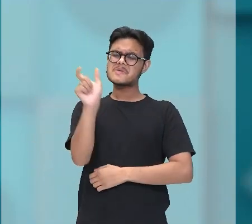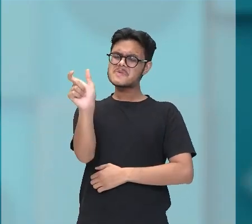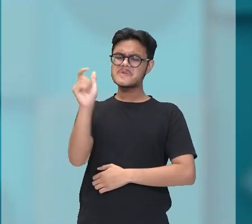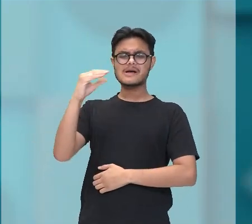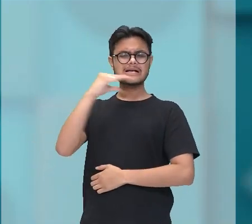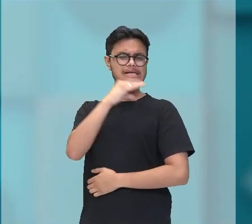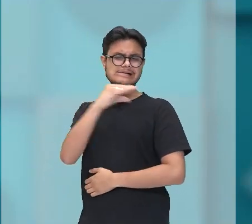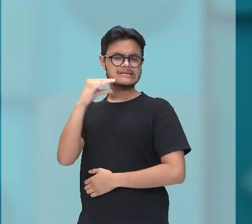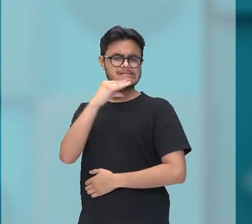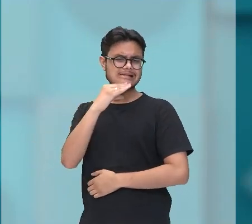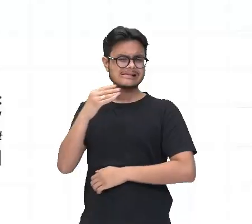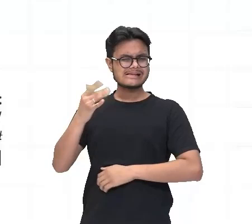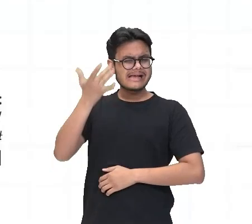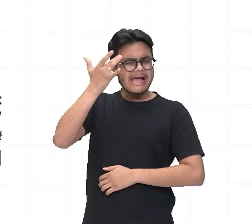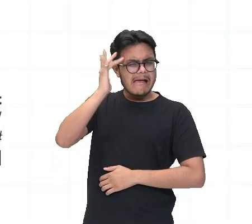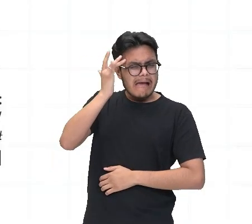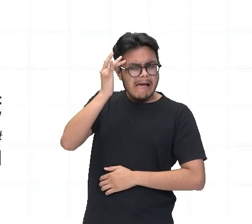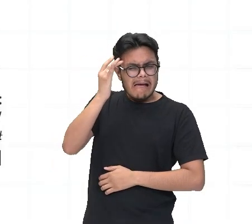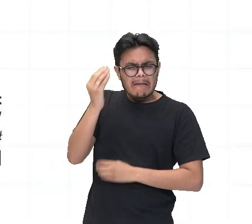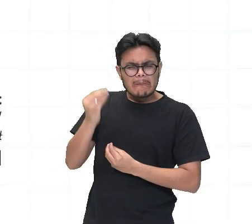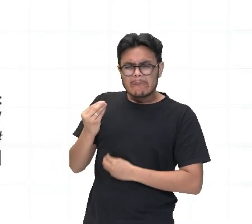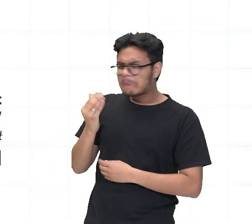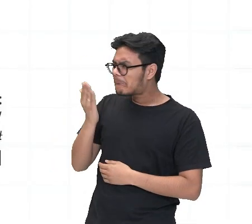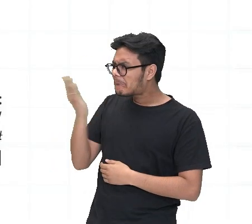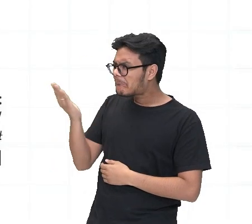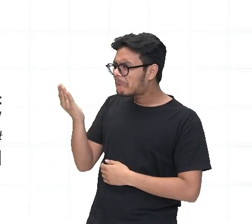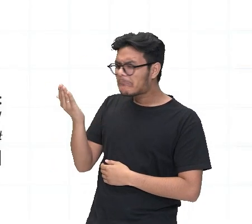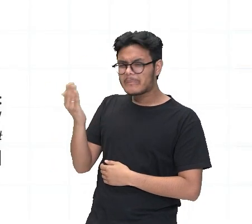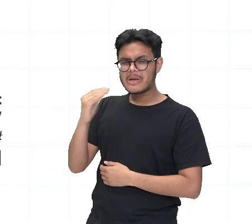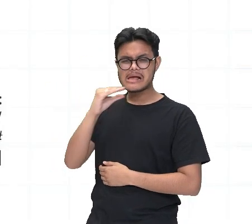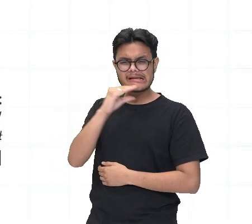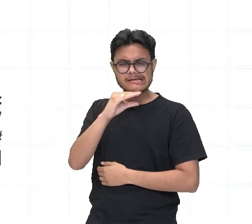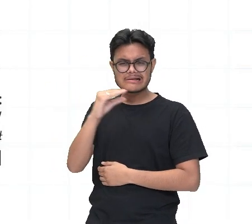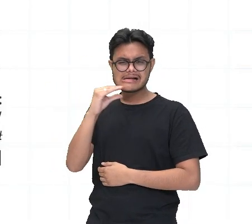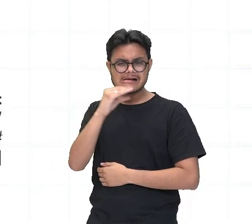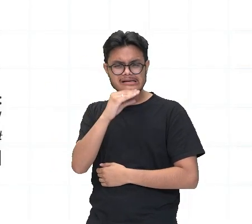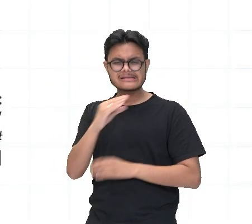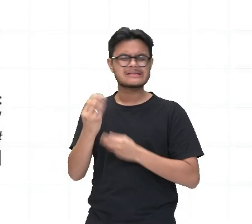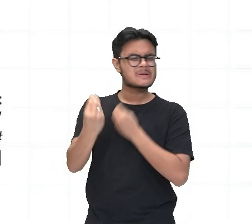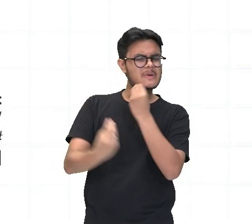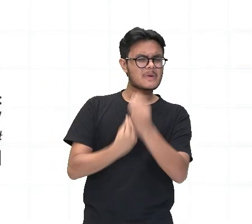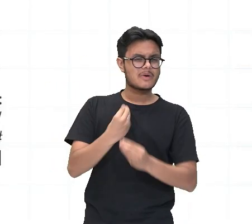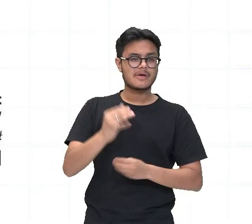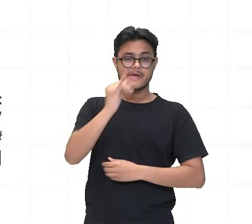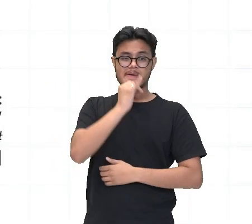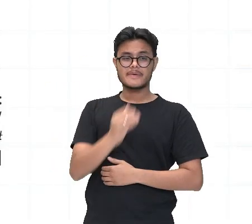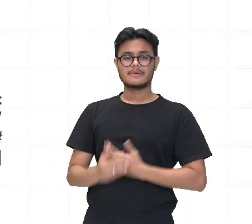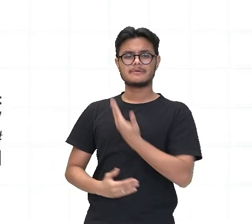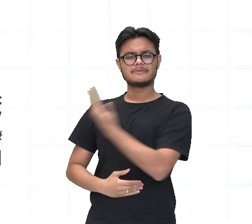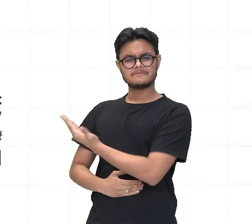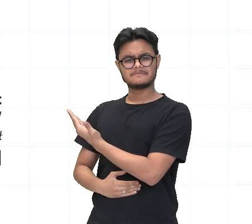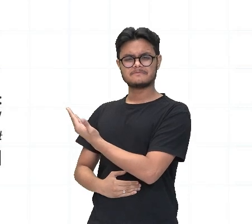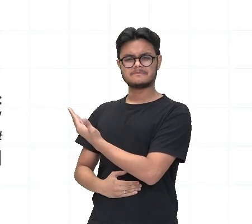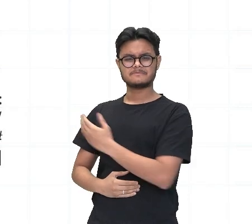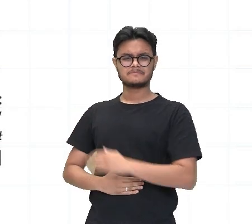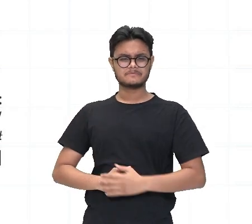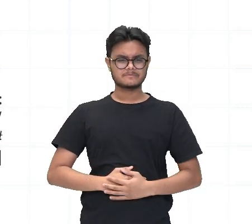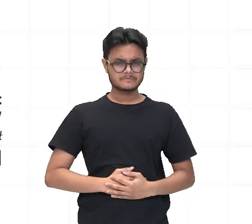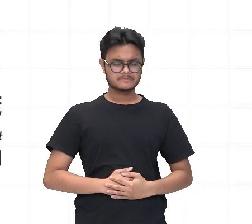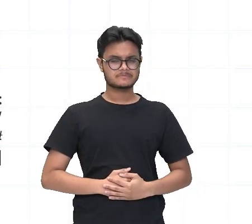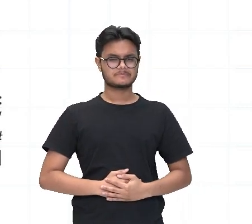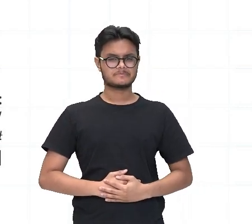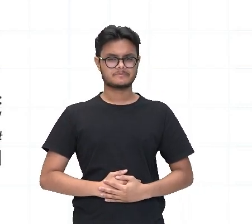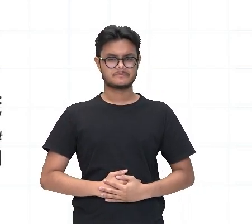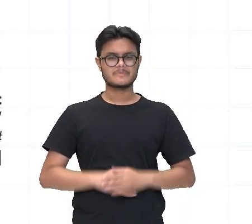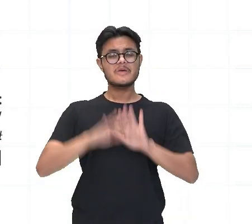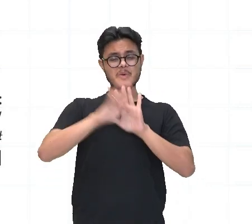coesão? Vamos lá, então. Como é que fica um texto que tem esse tipo de problema? Observem aí. Carlito